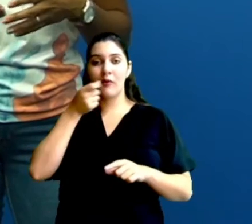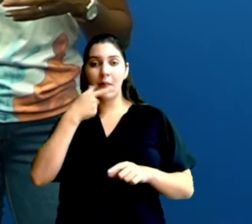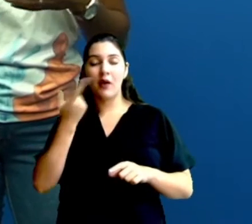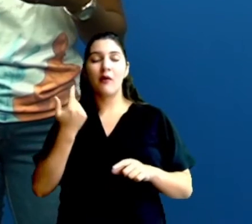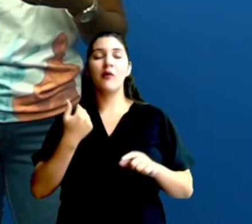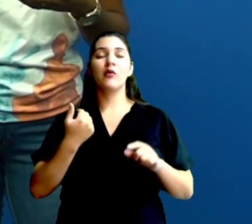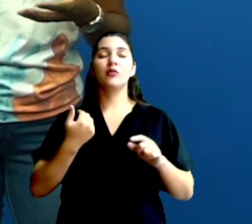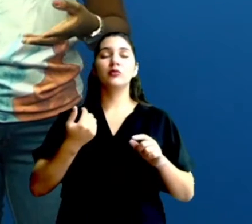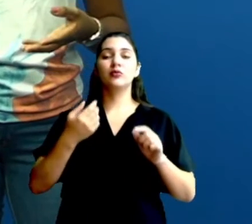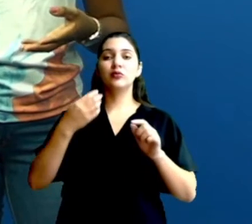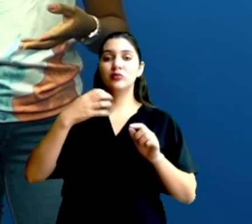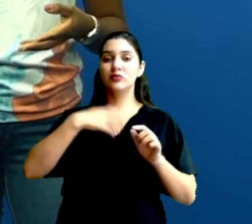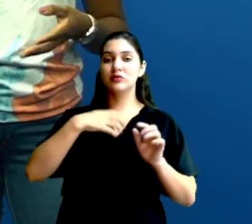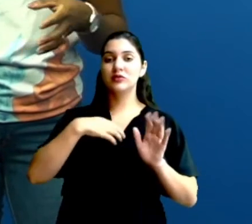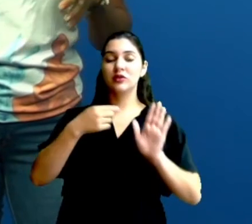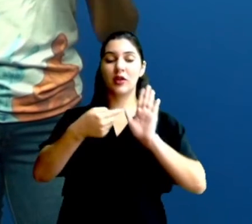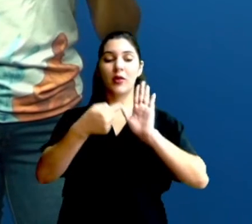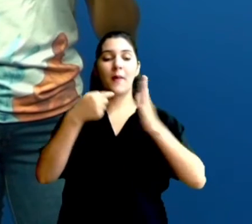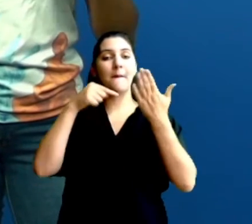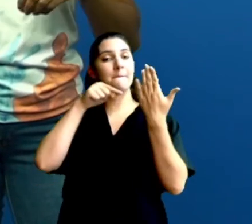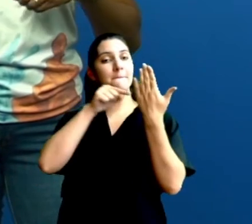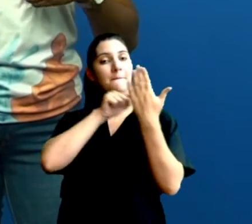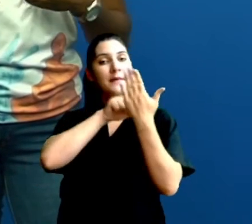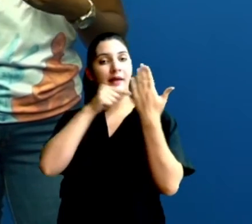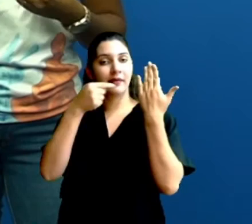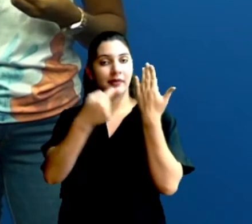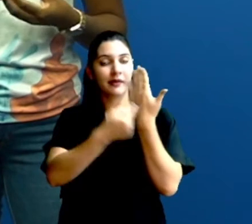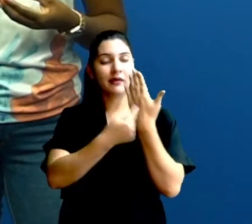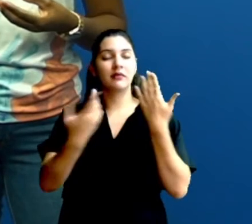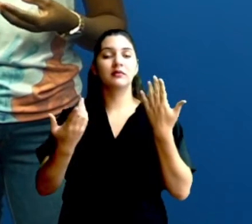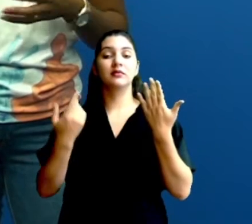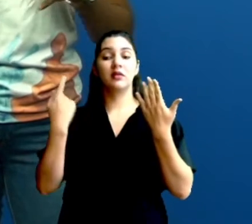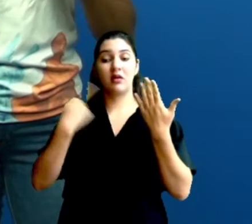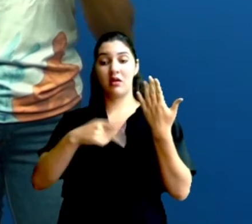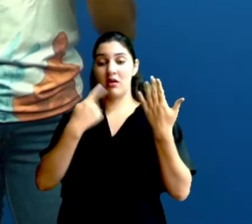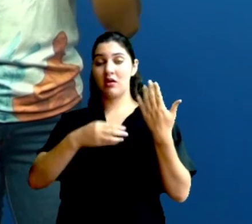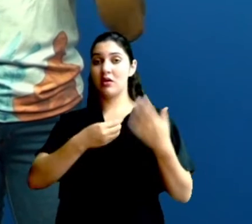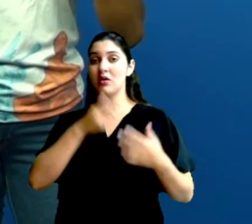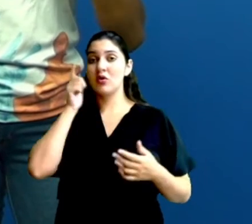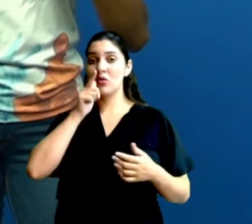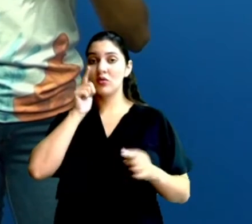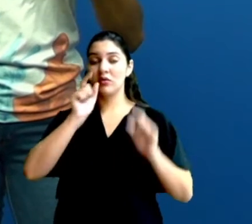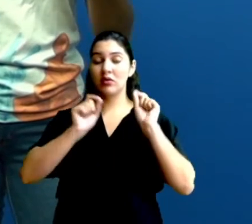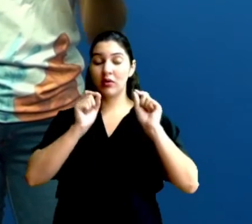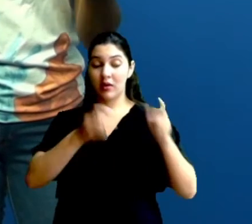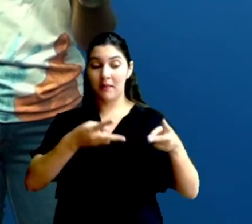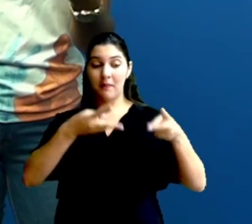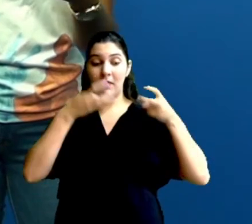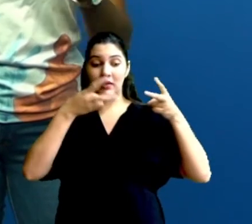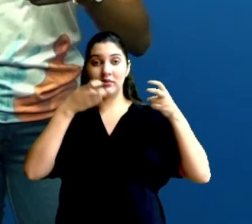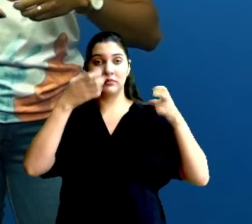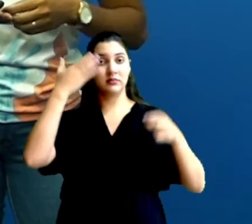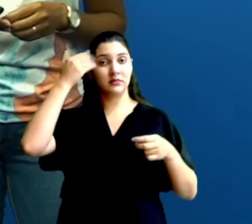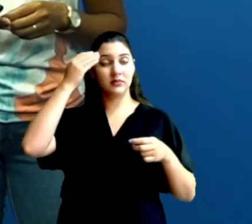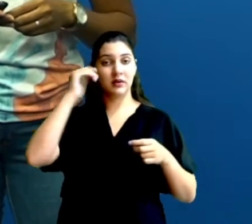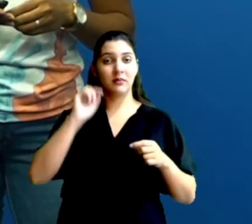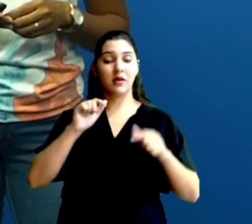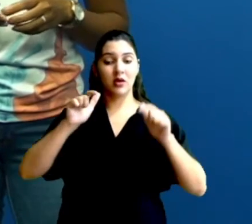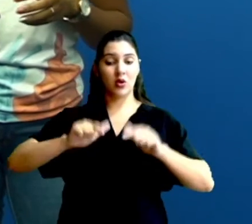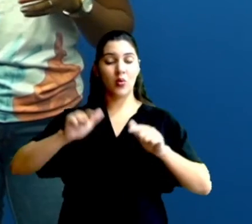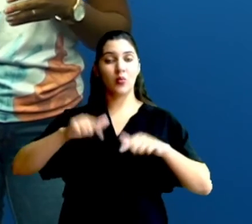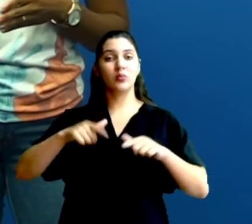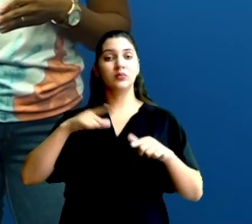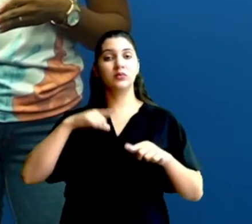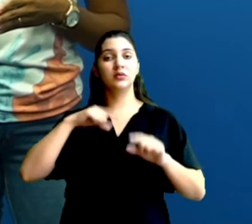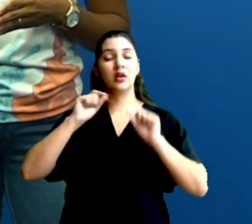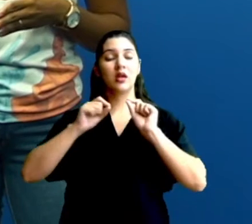figurado, nesse uso das metáforas, é ali que a gente consegue captar, consegue saber onde é que